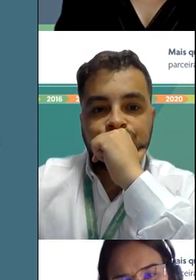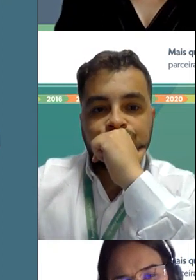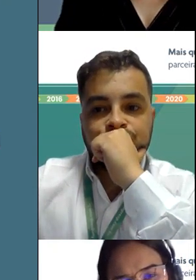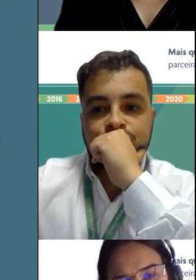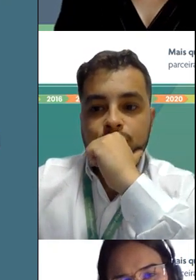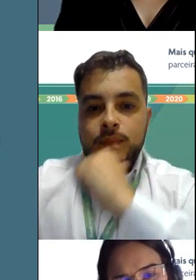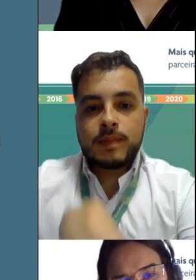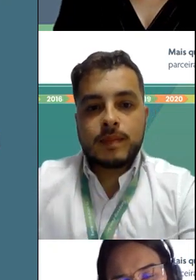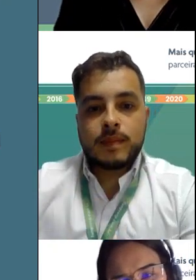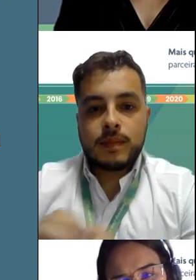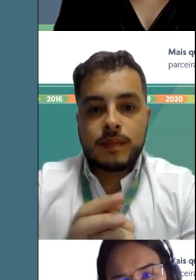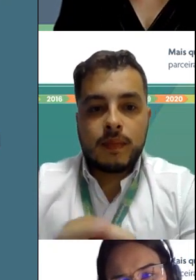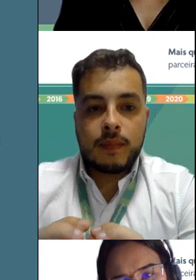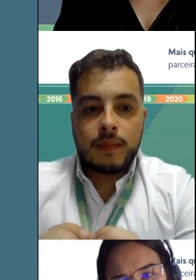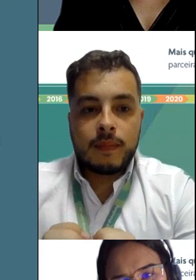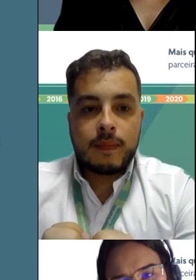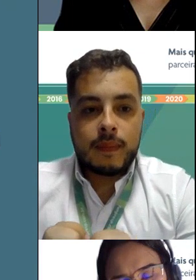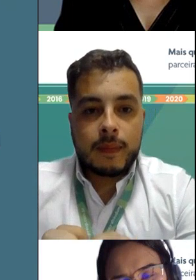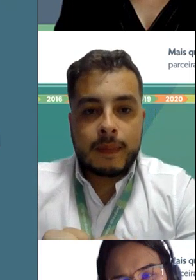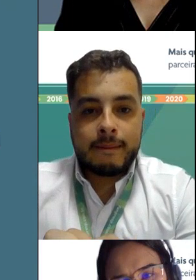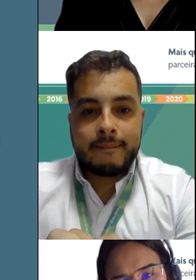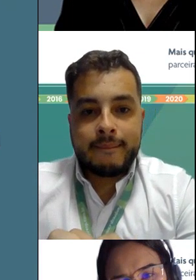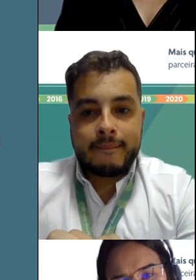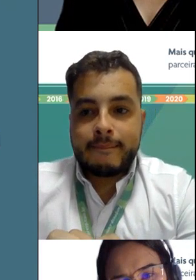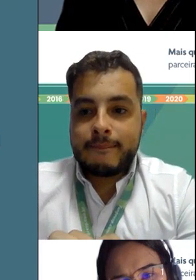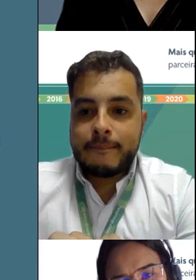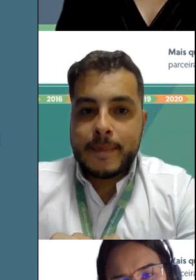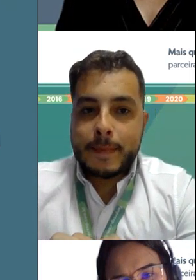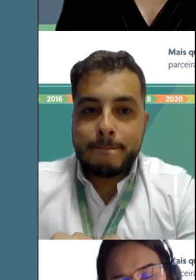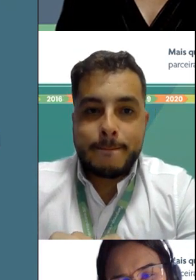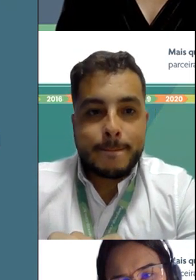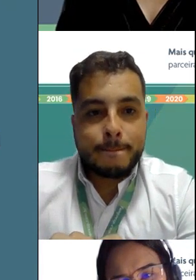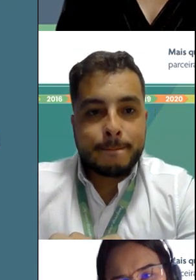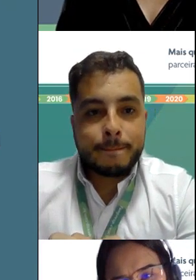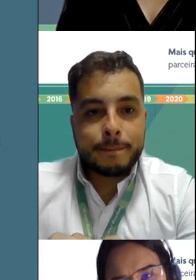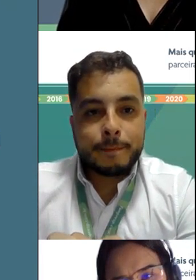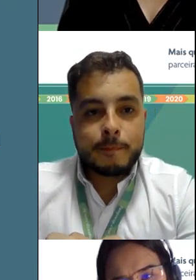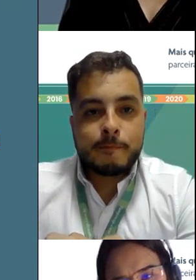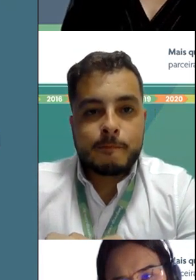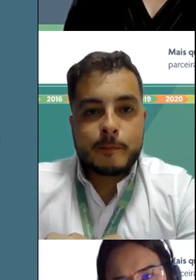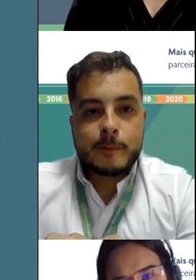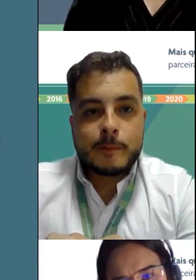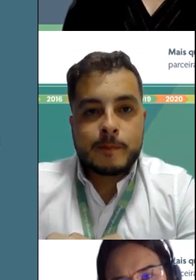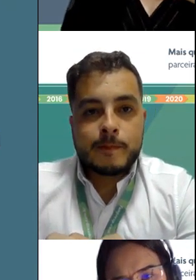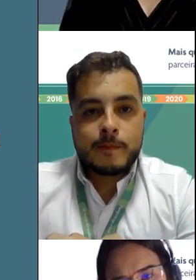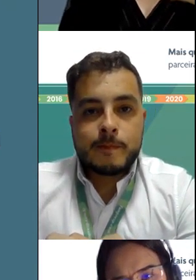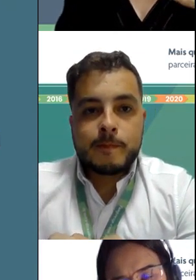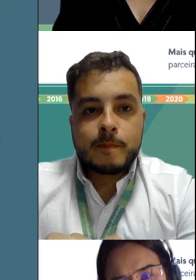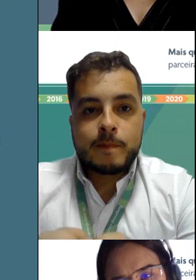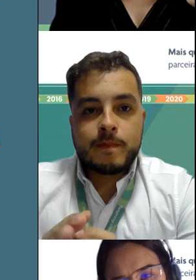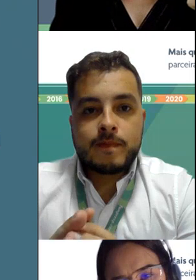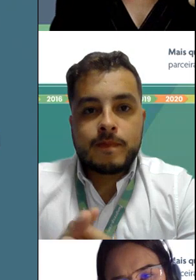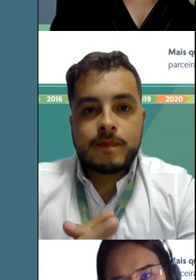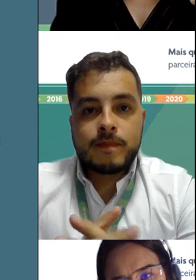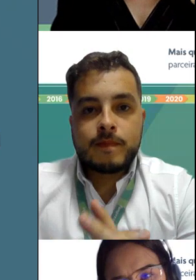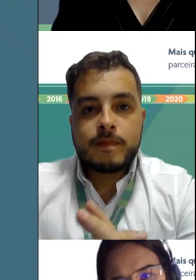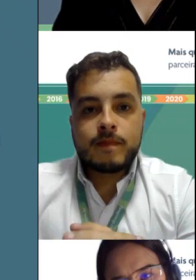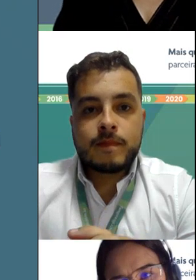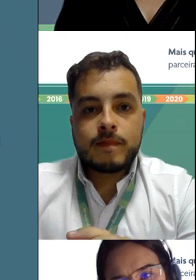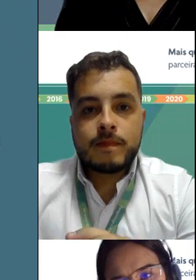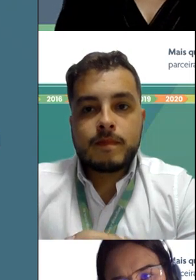Funpresp e que não dependia do saldo de conta, porque se a gente fosse fazer com base no saldo de conta, a gente ia conceder ali uns R$500